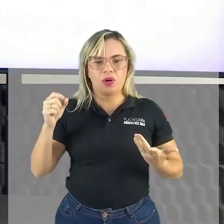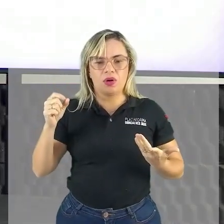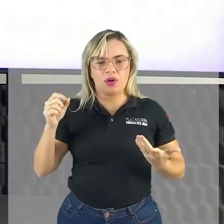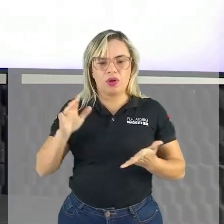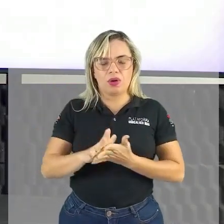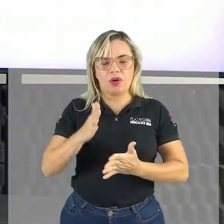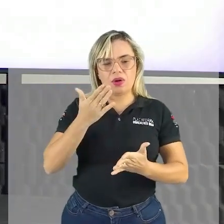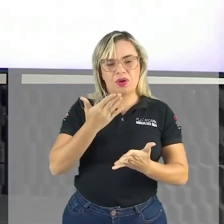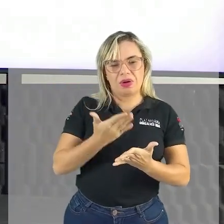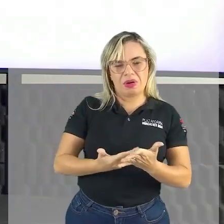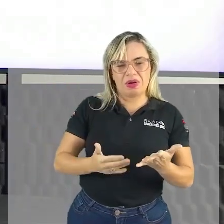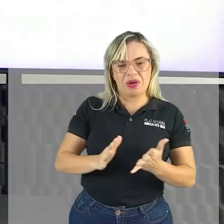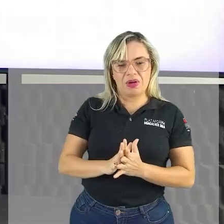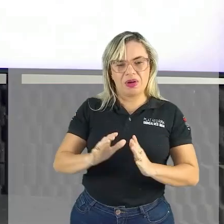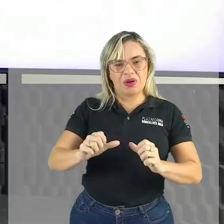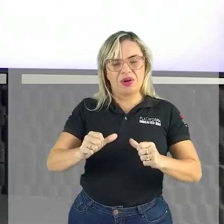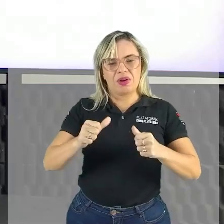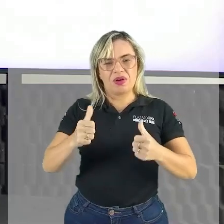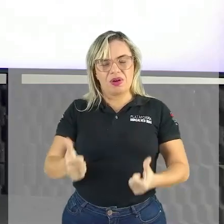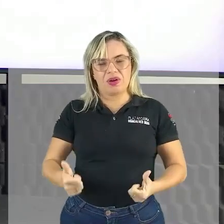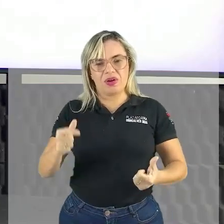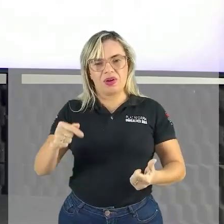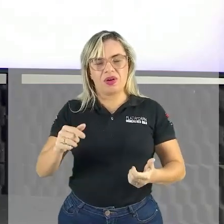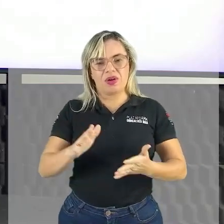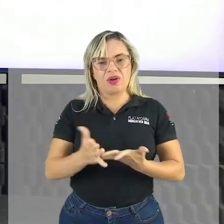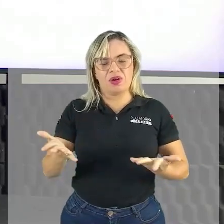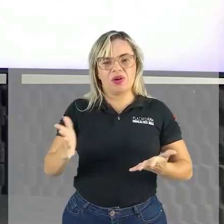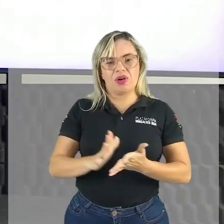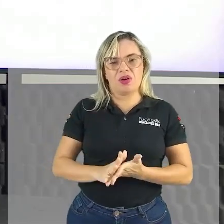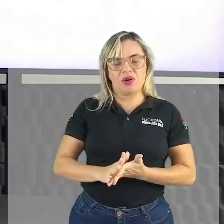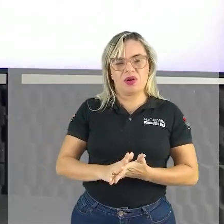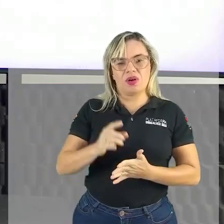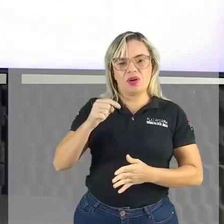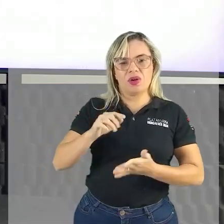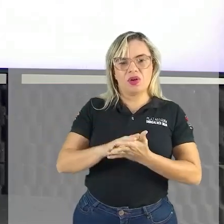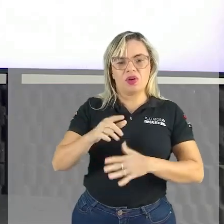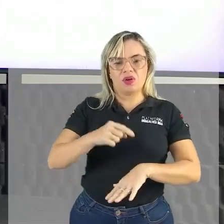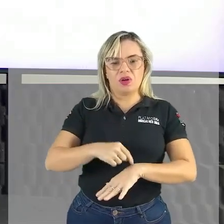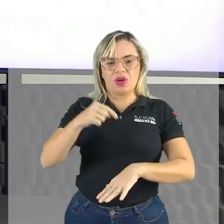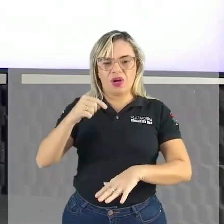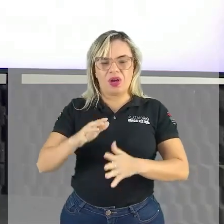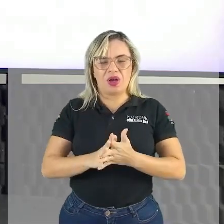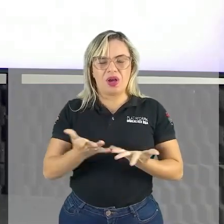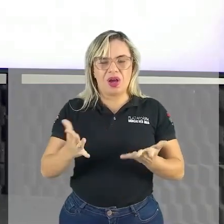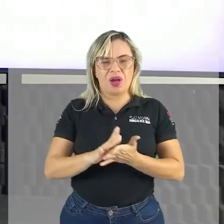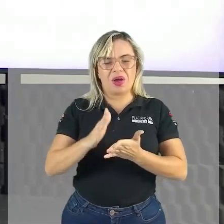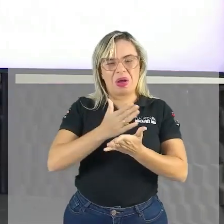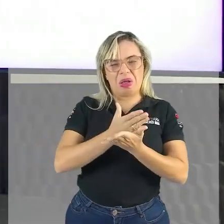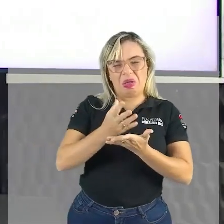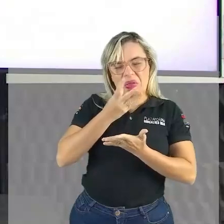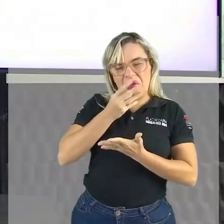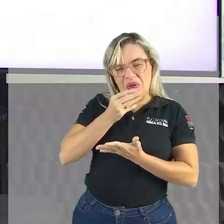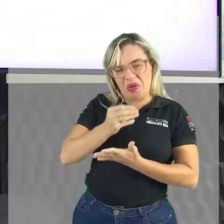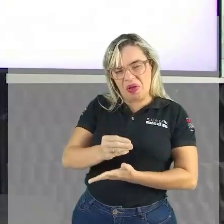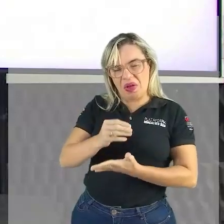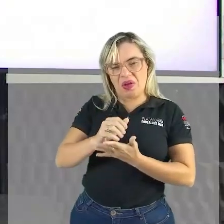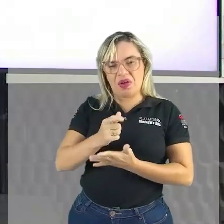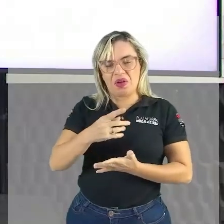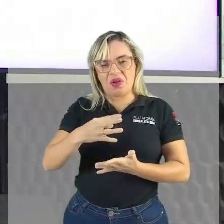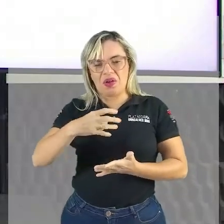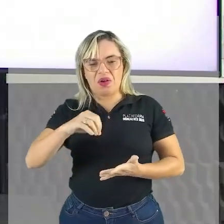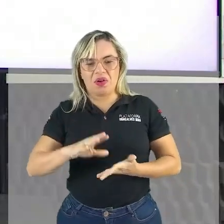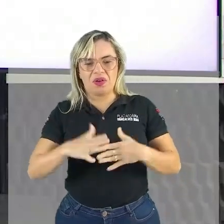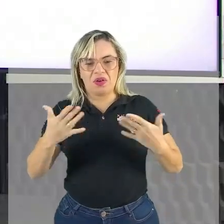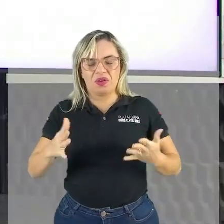perdendo a questão da qualidade, da sua validade, que ele começa a estragar, ele vai ficando azedo. Então tem o açúcar se transformando em ácido ali,